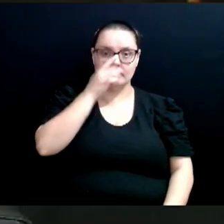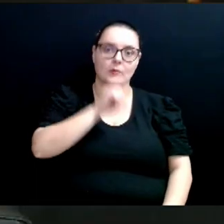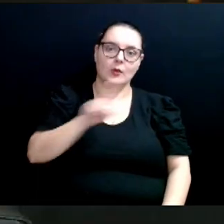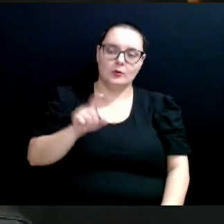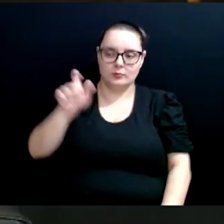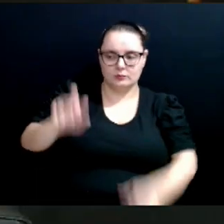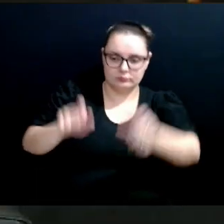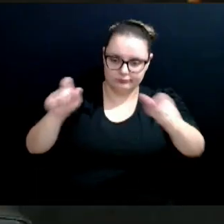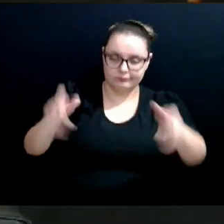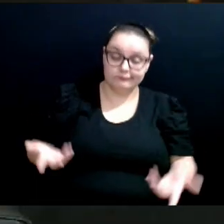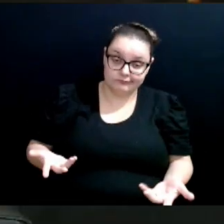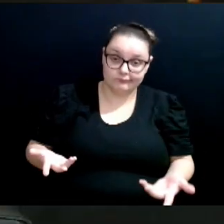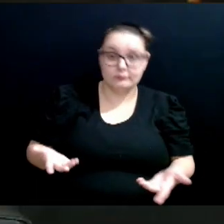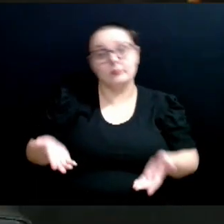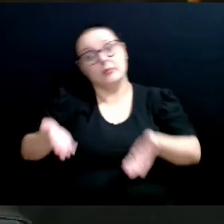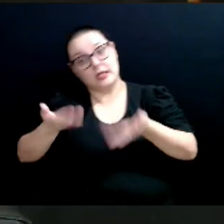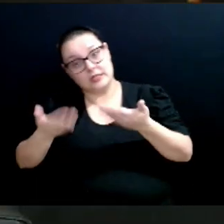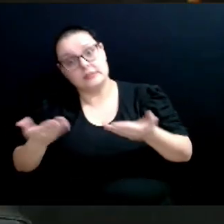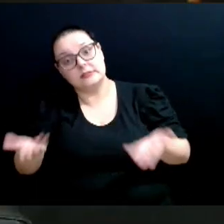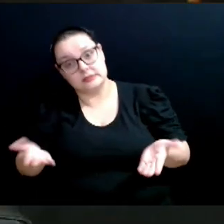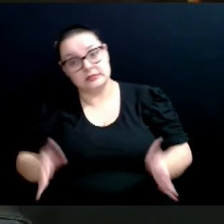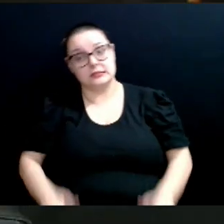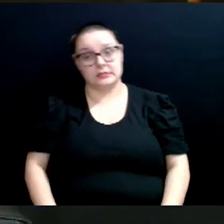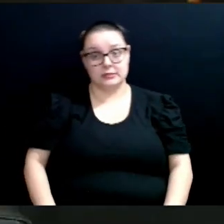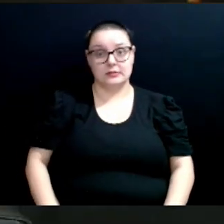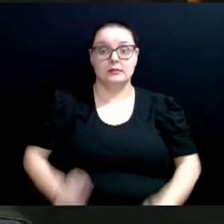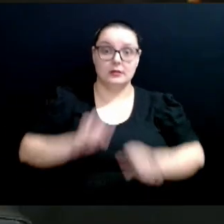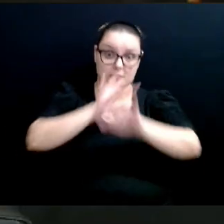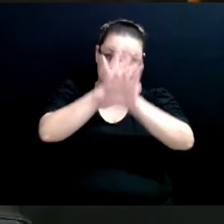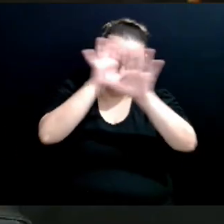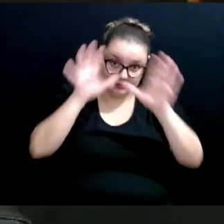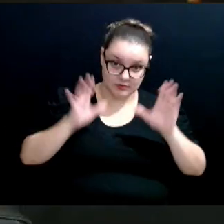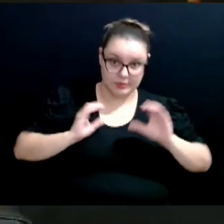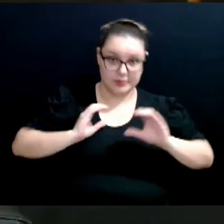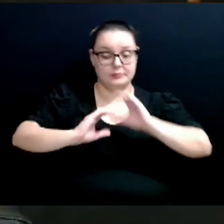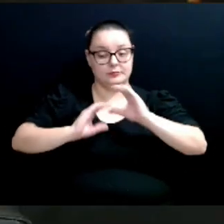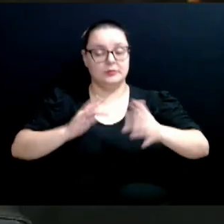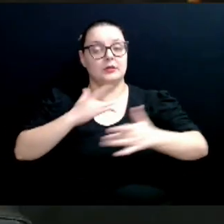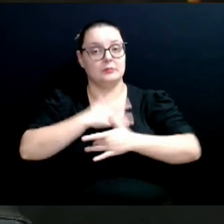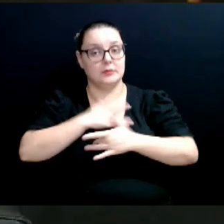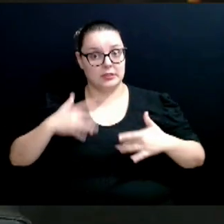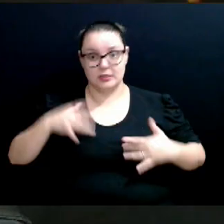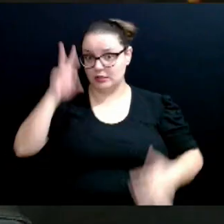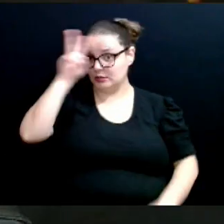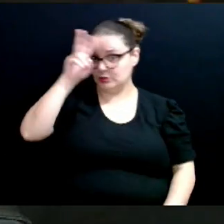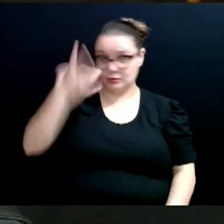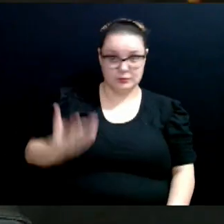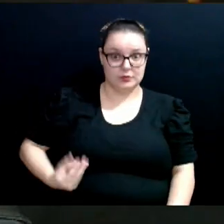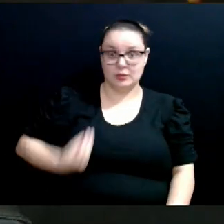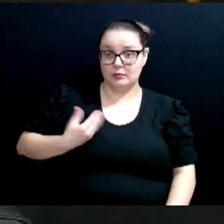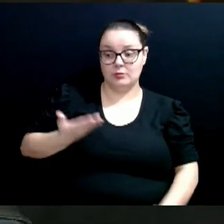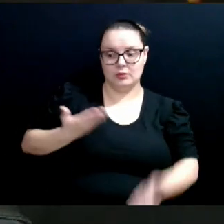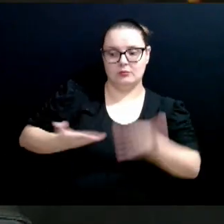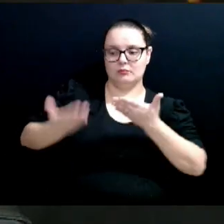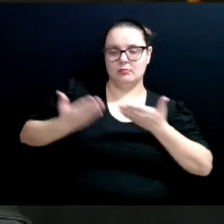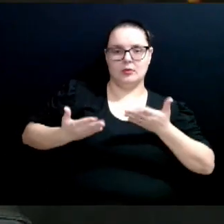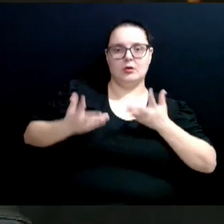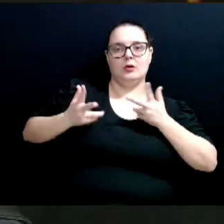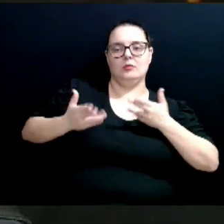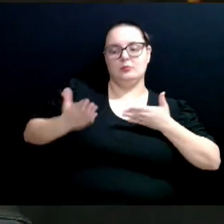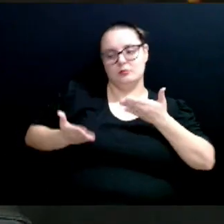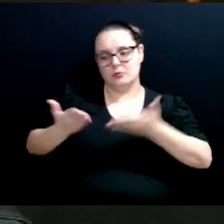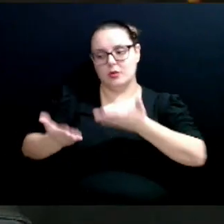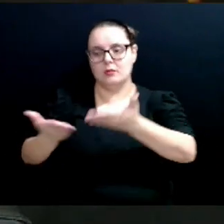mais leve, né? Mais claro e mais saudável. Lembre-se, a vida trata a gente da mesma forma que a gente se